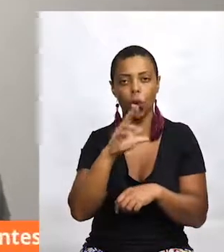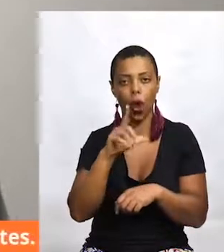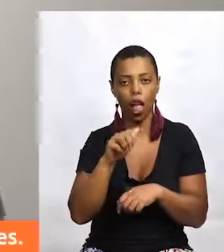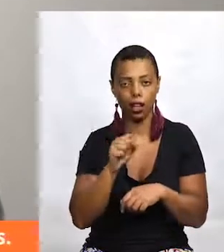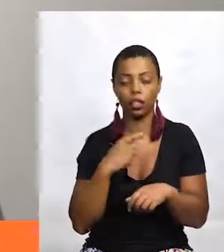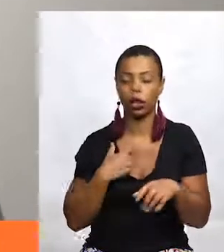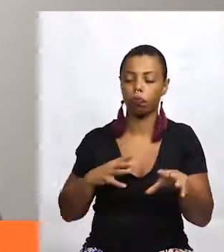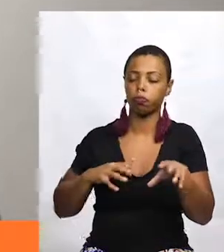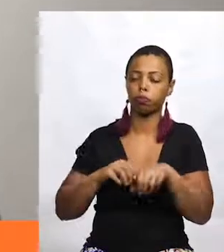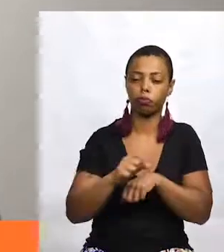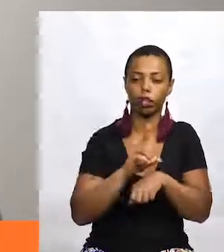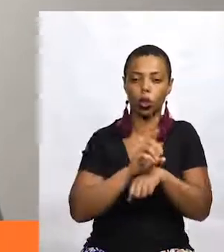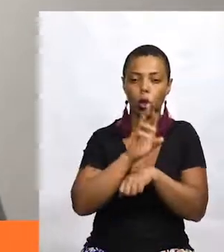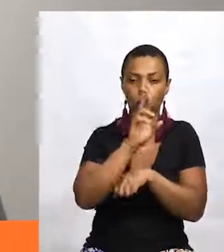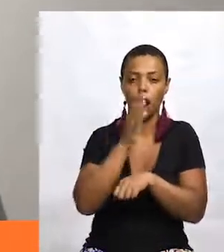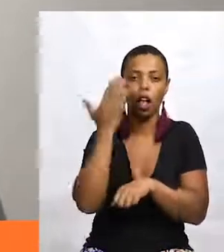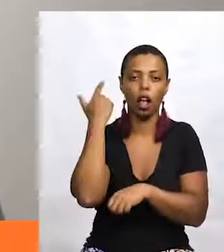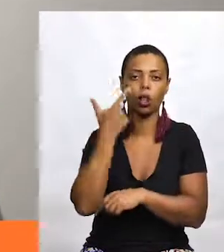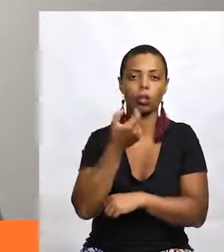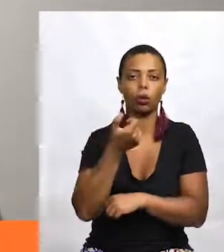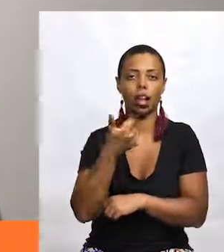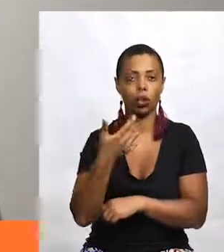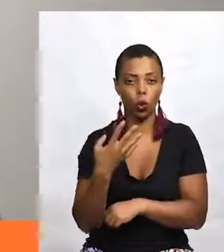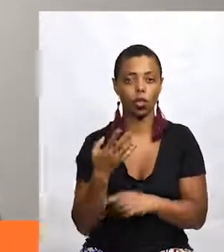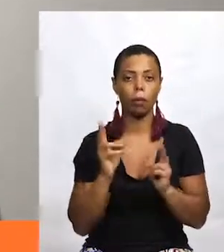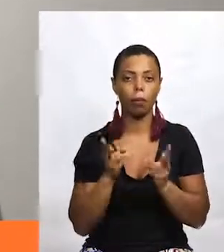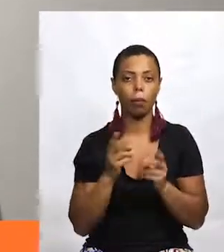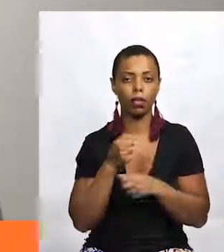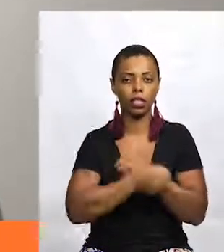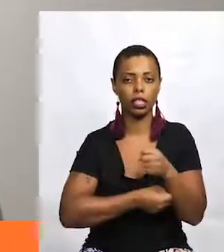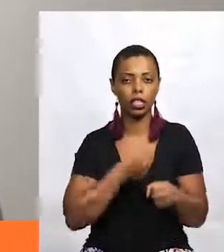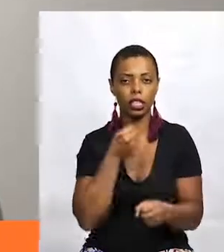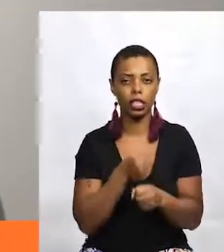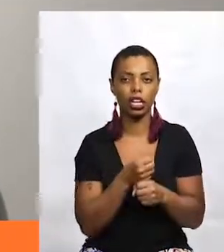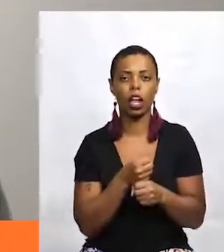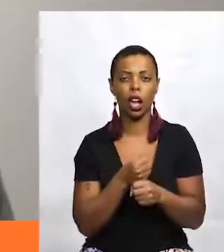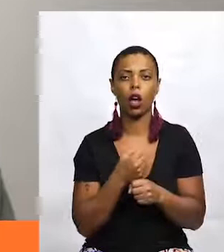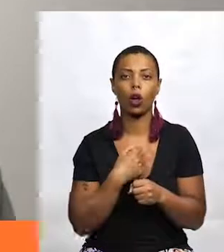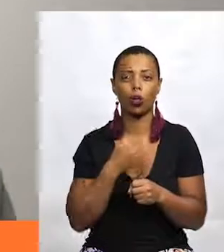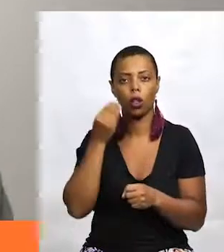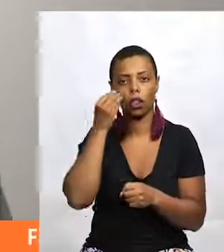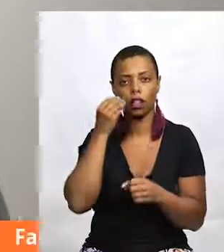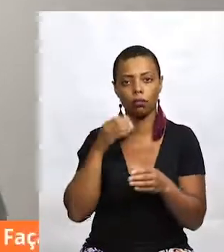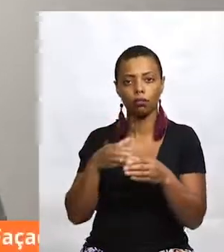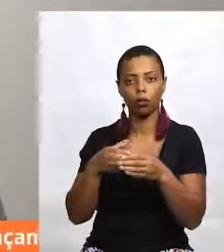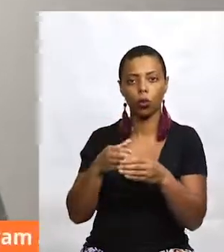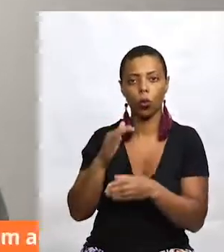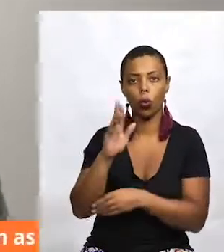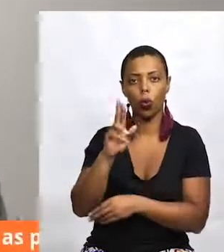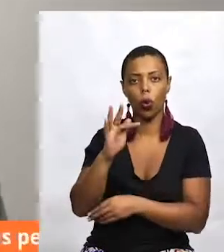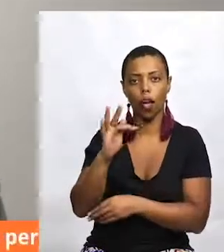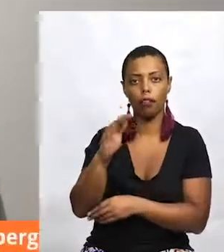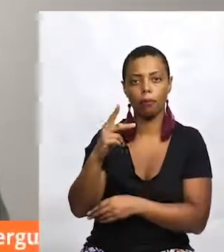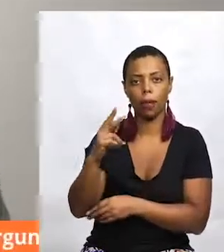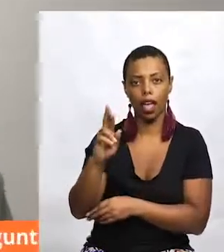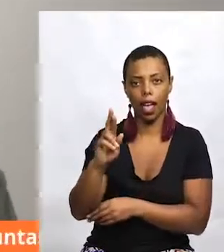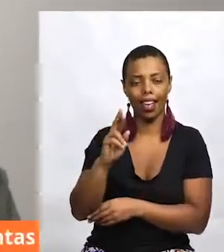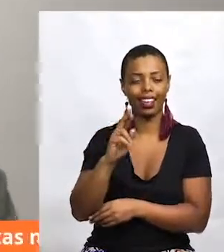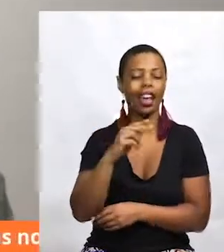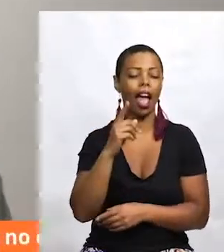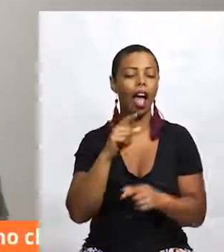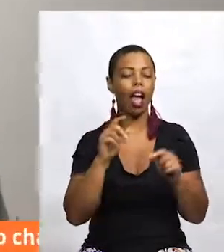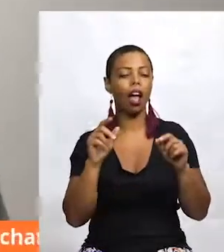2014, né? E nesse mesmo ano eu prestei o concurso aqui para a UFPR em Setor Palotino, e aí eu